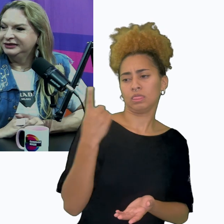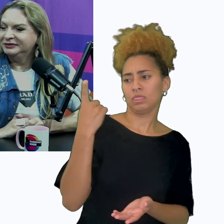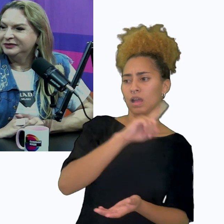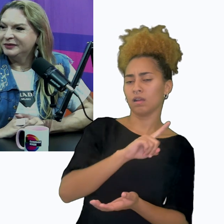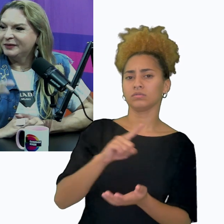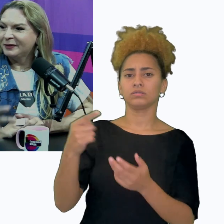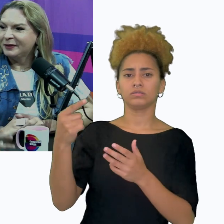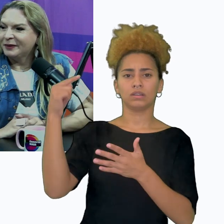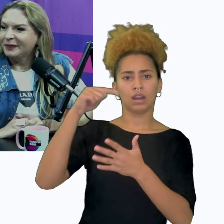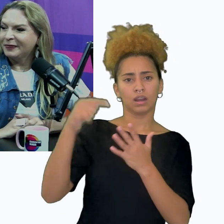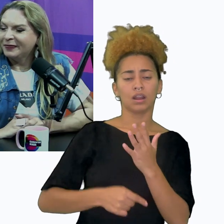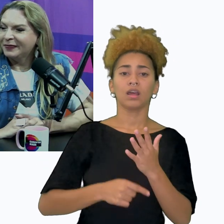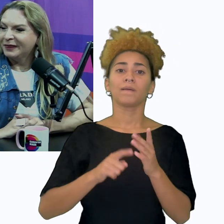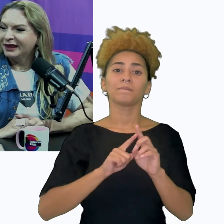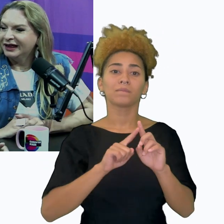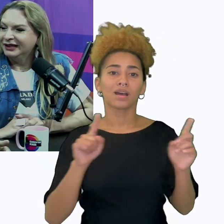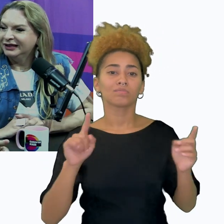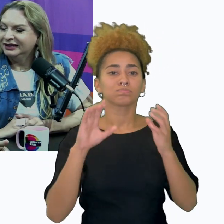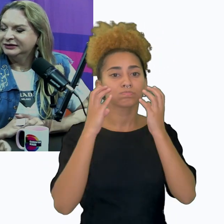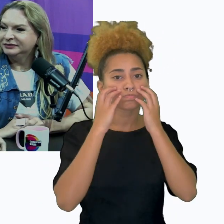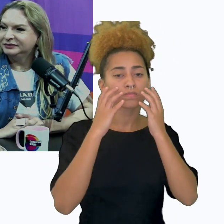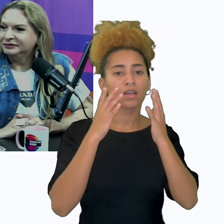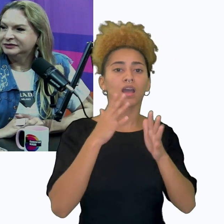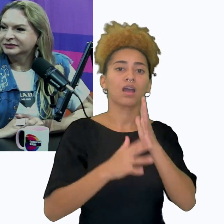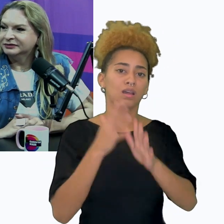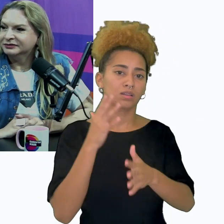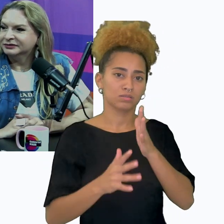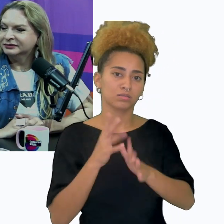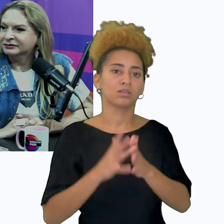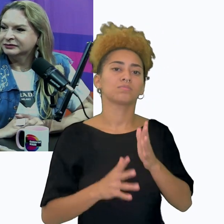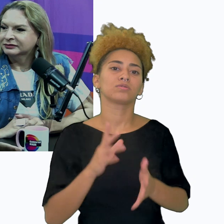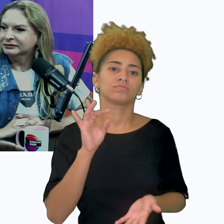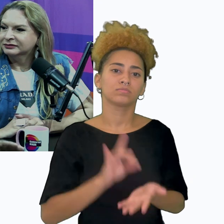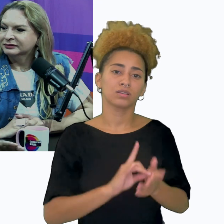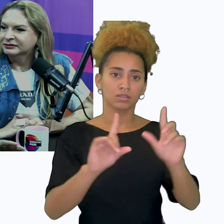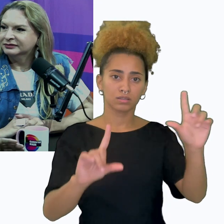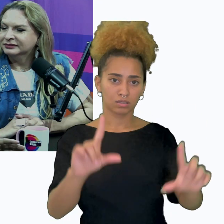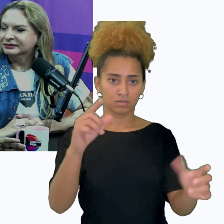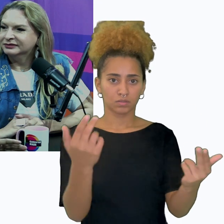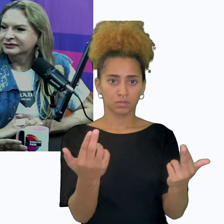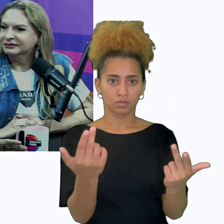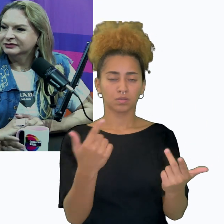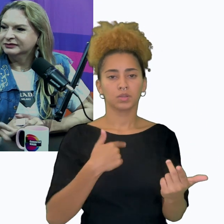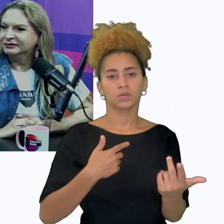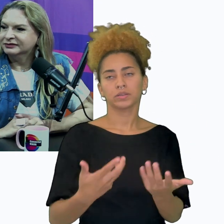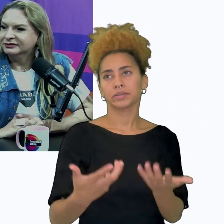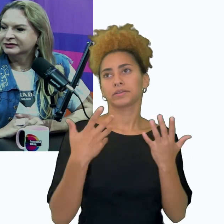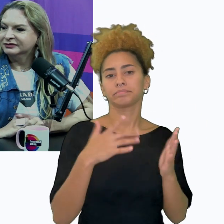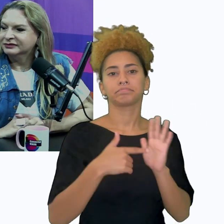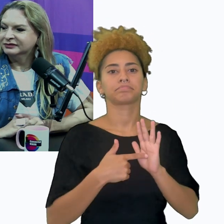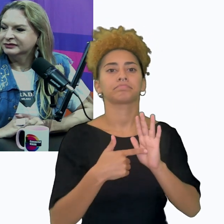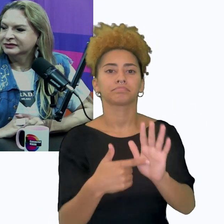tudo, dessas coisas todas, né? E o peito, ele me atrapalhou por muita coisa. Até mesmo na televisão ele atrapalhava de eu